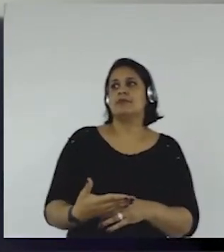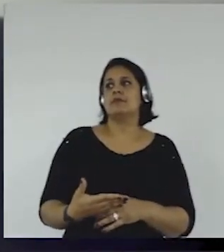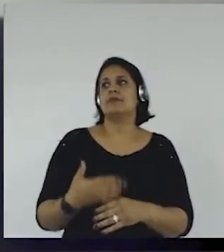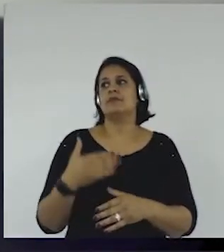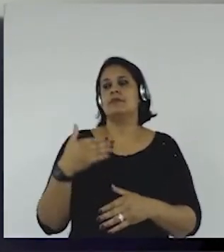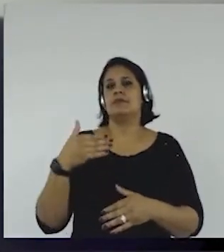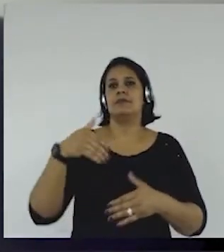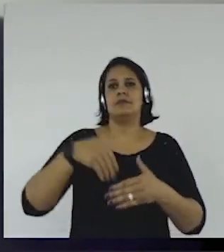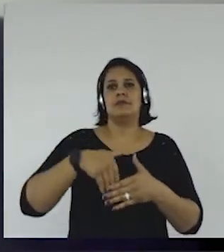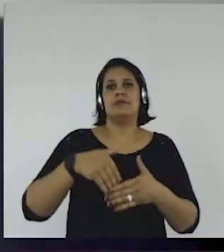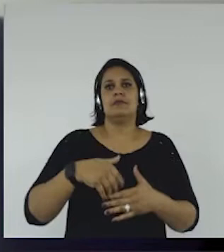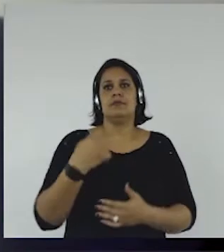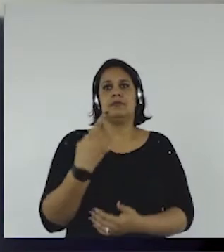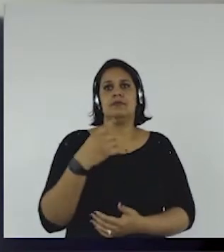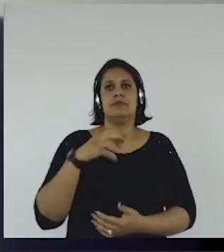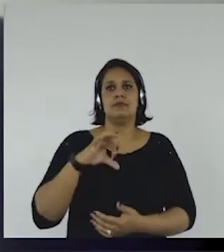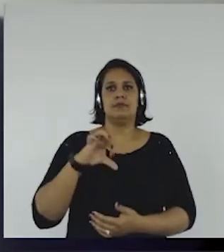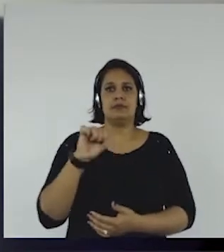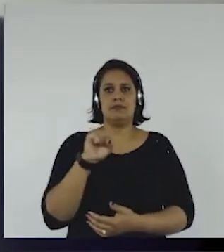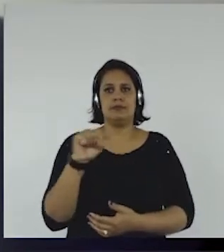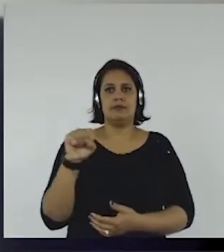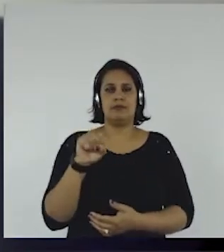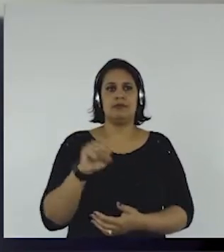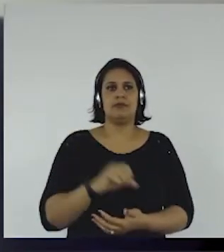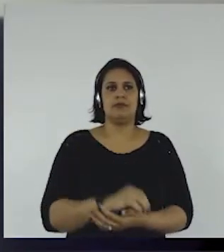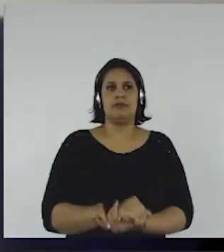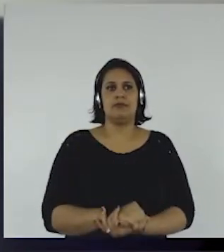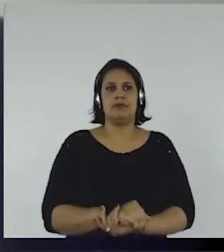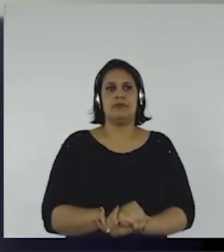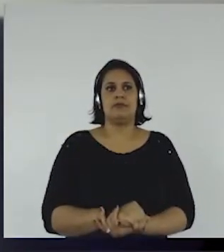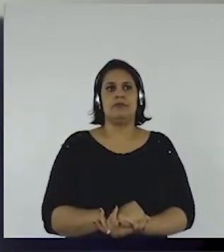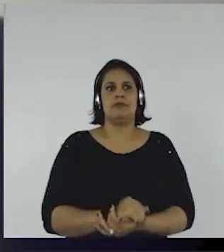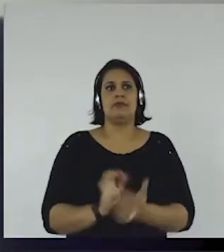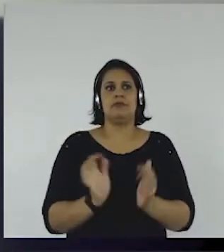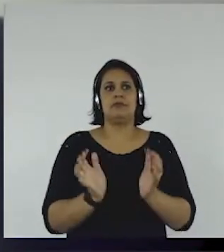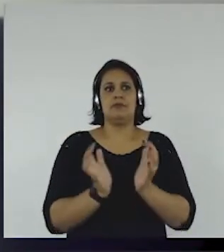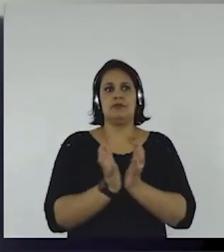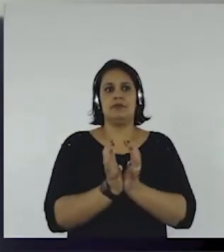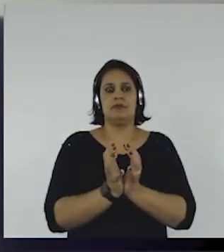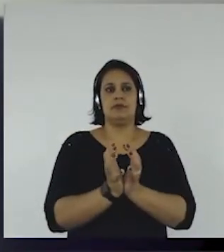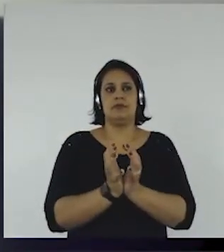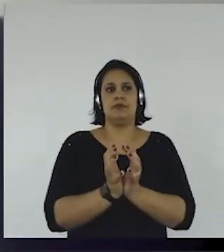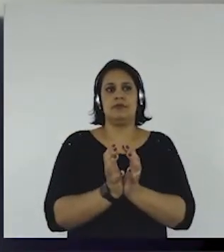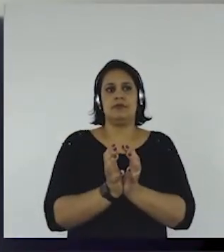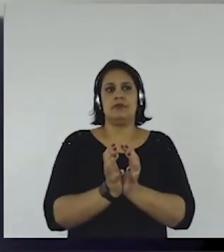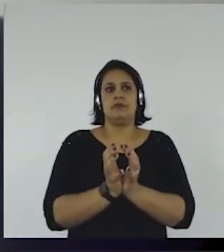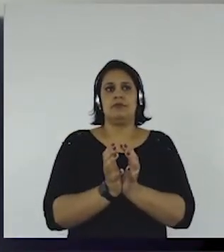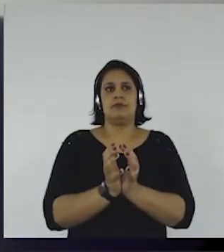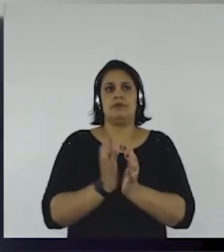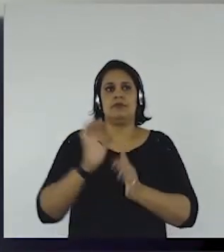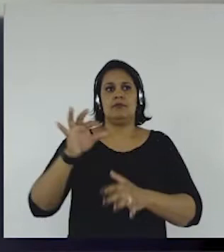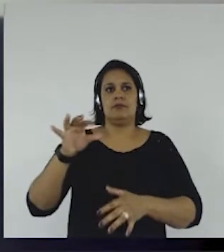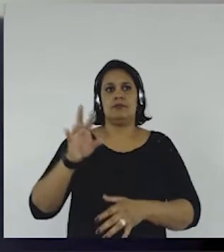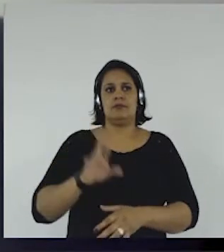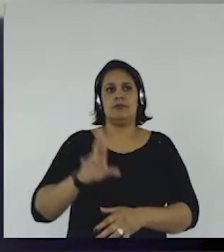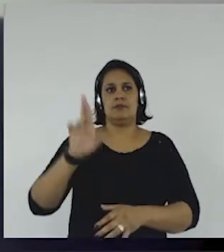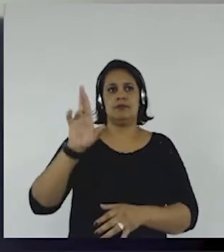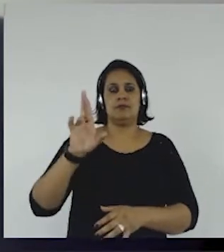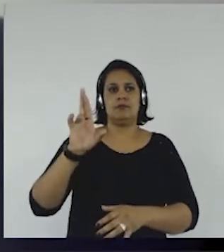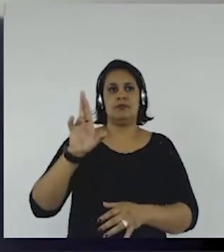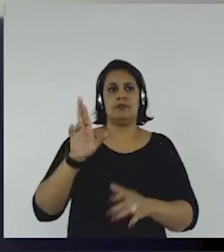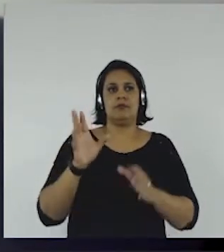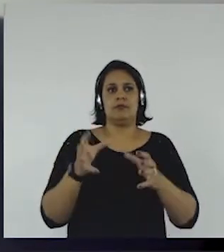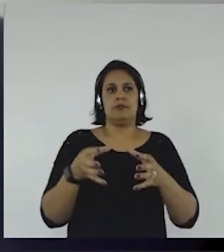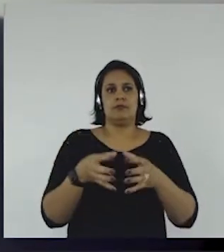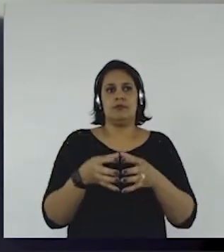de 1988. Membro titular da Comissão de Legislação e Norma do Tribunal de Justiça do Estado do Rio de Janeiro